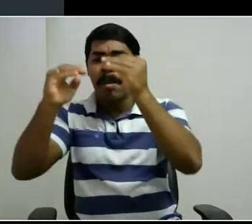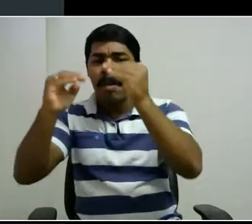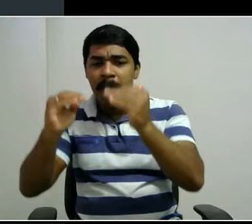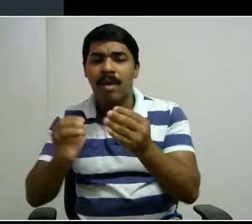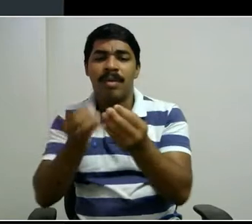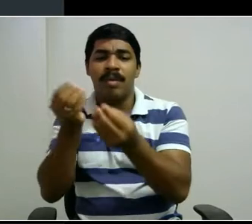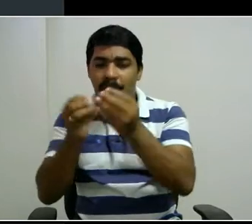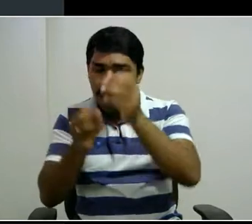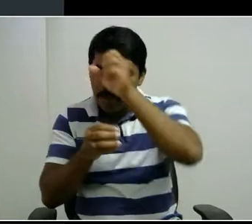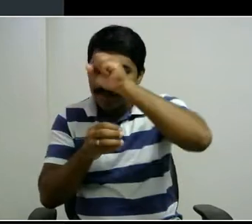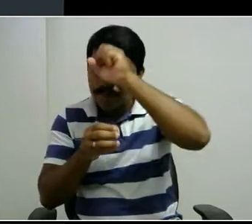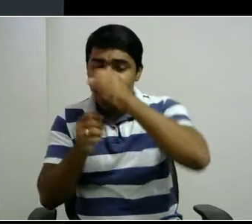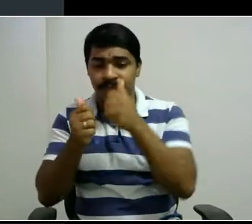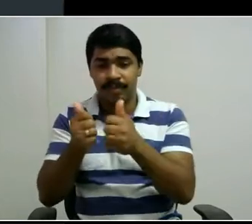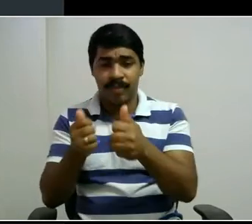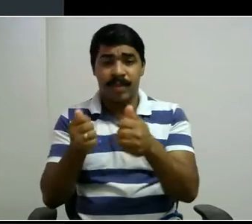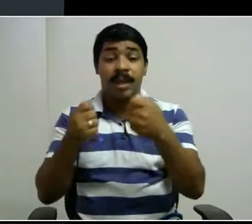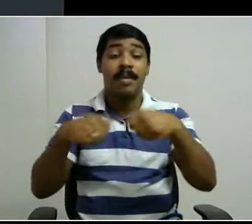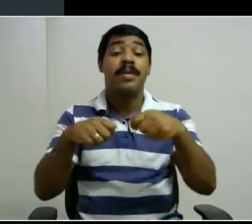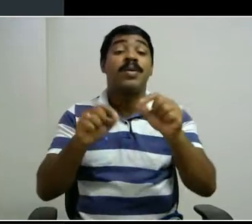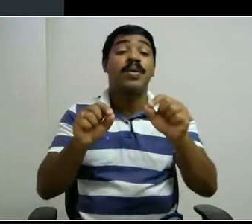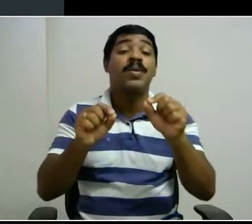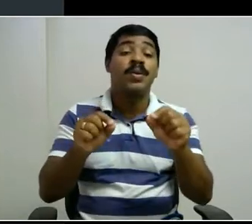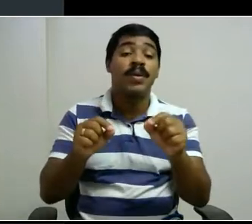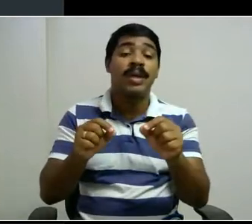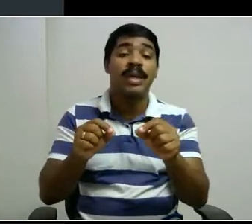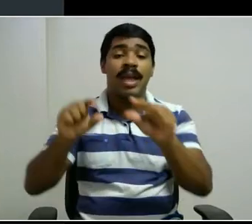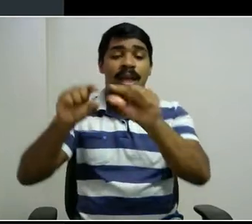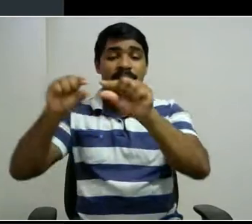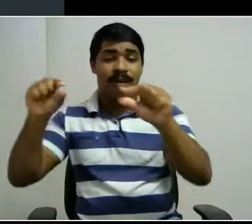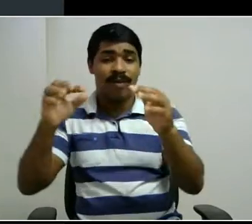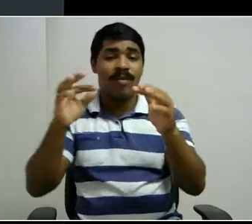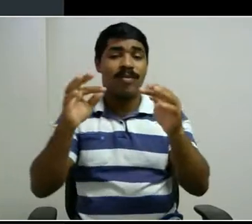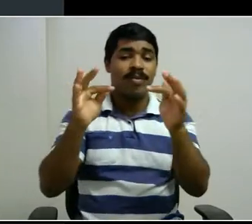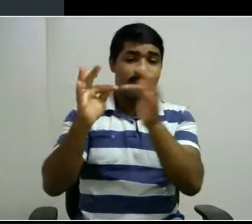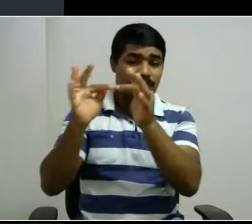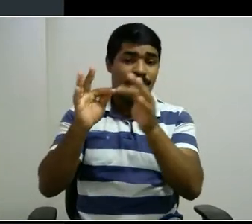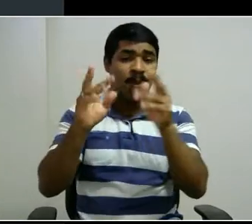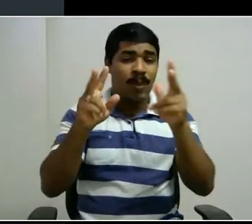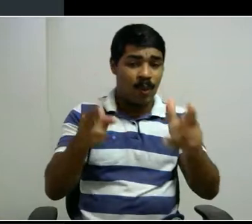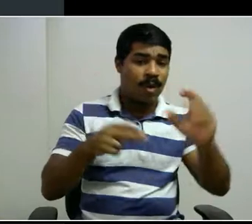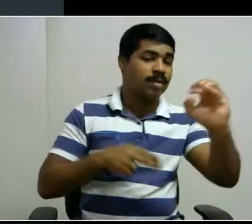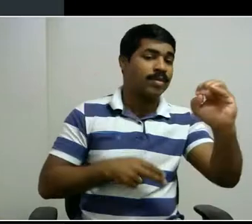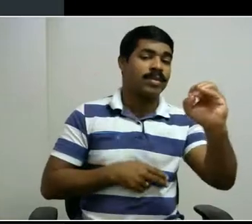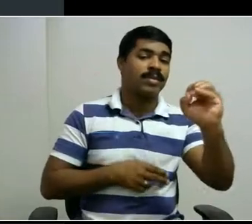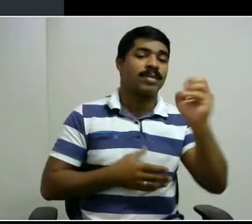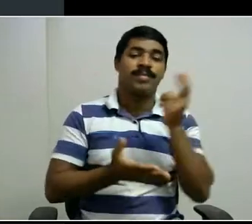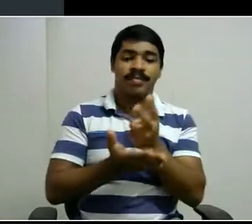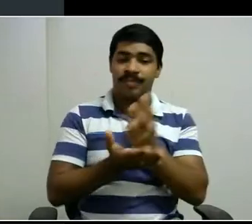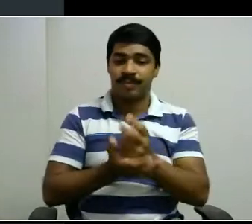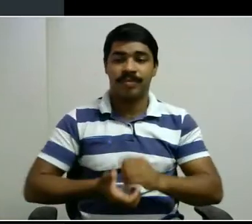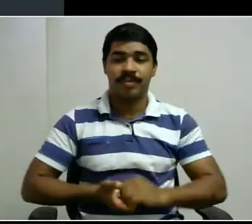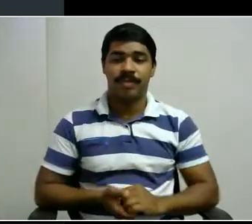Você pega a função igual a zero e resolve, tá? Vamos ver aqui um exemplo.